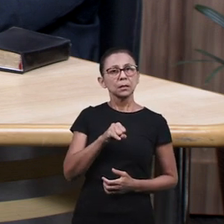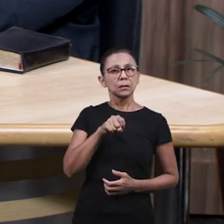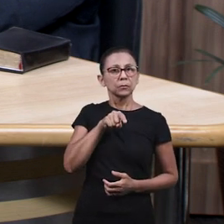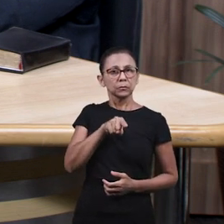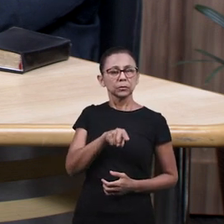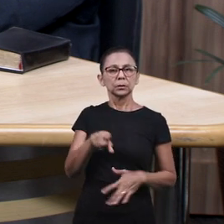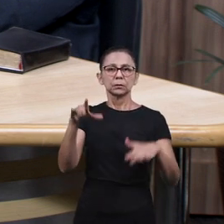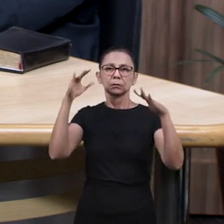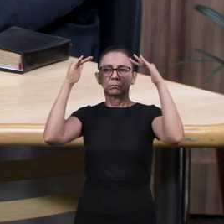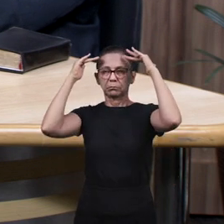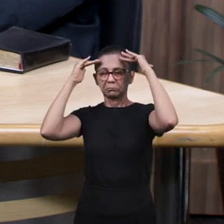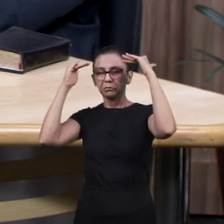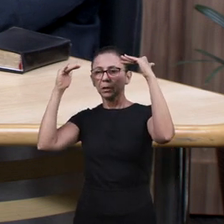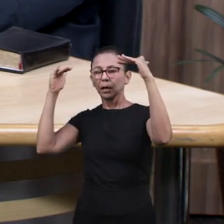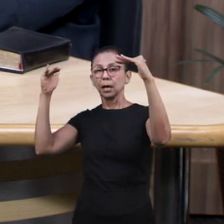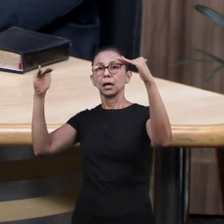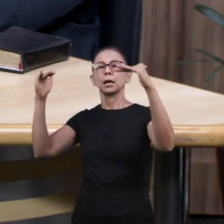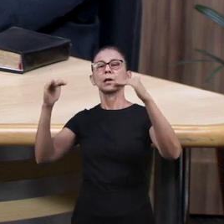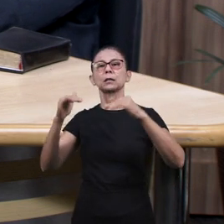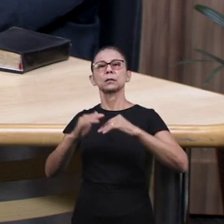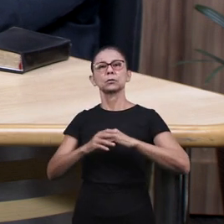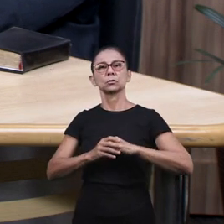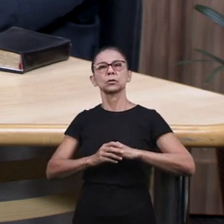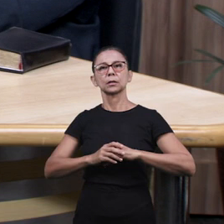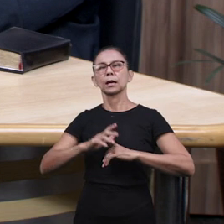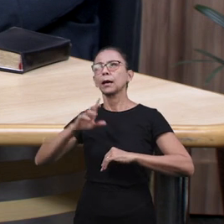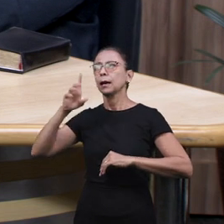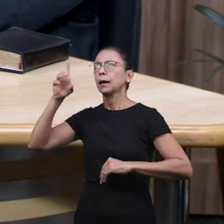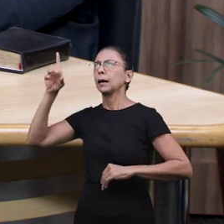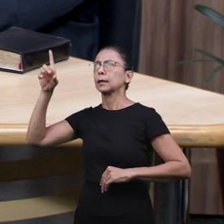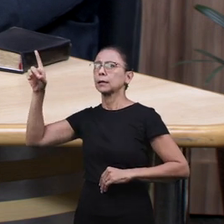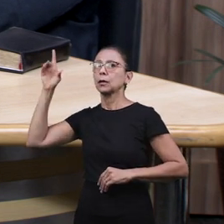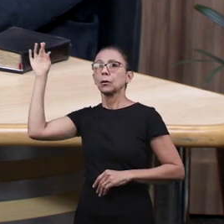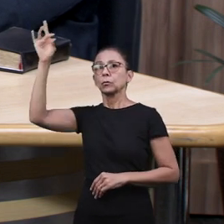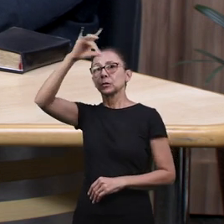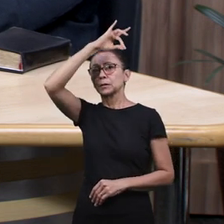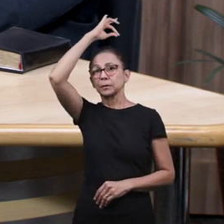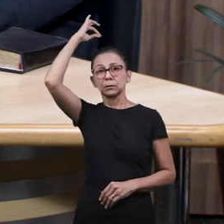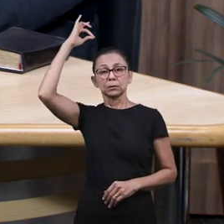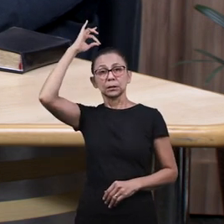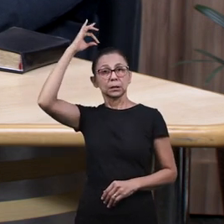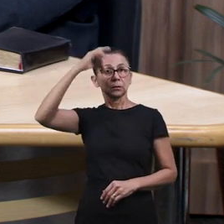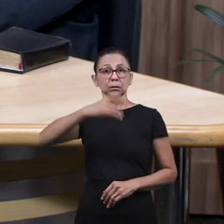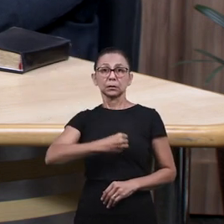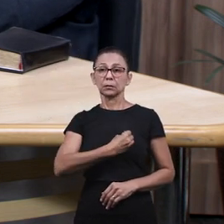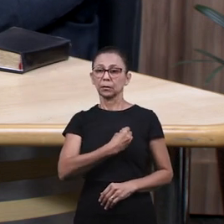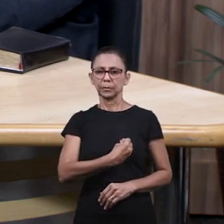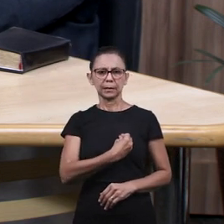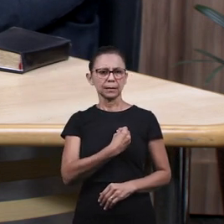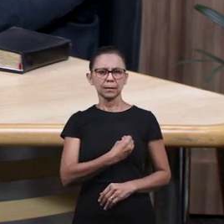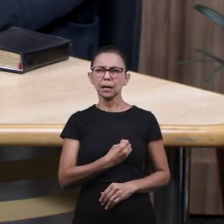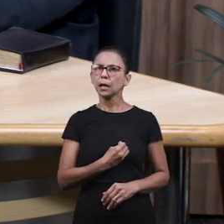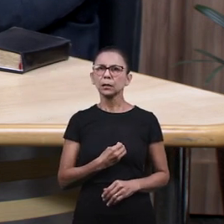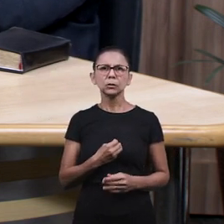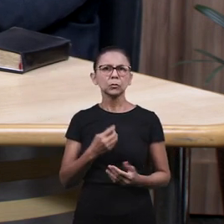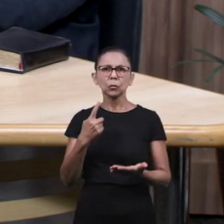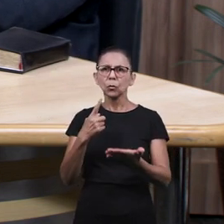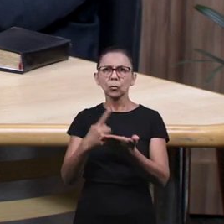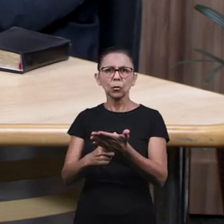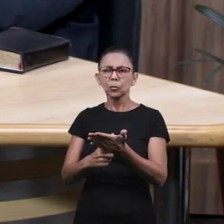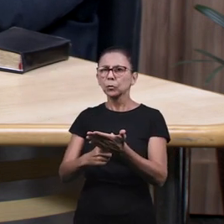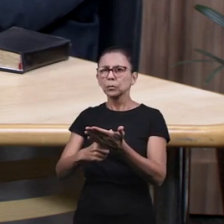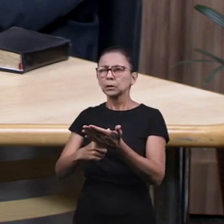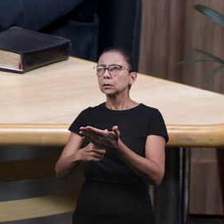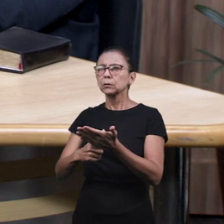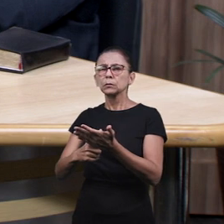enquanto o homem está servindo a Deus, o Espírito Santo está ali, presente, num propósito, que o compromisso do Espírito Santo é um compromisso de realizar a obra do